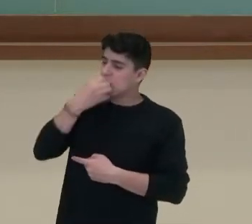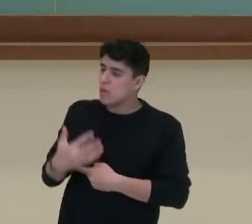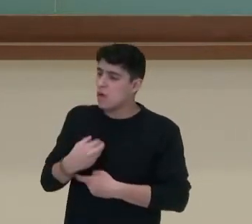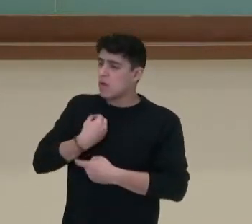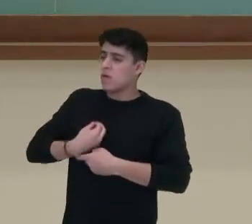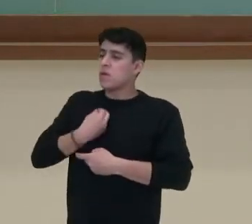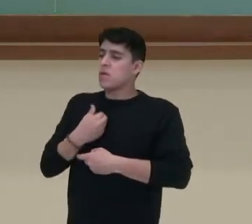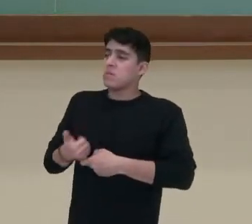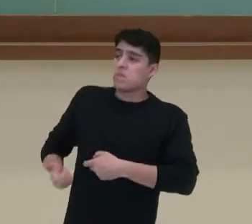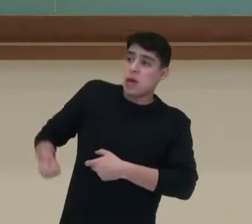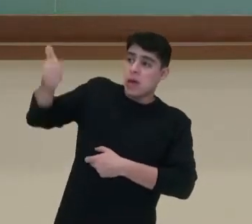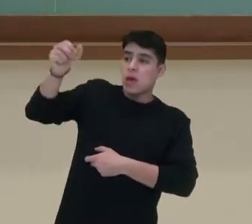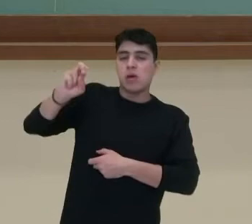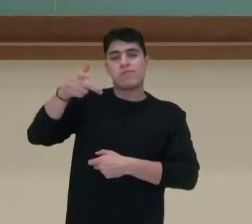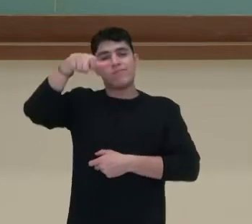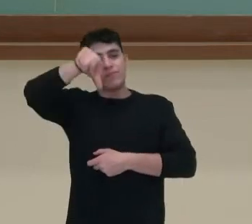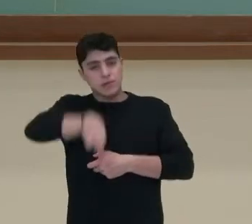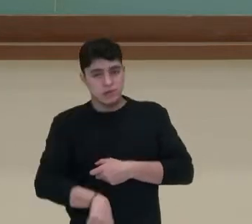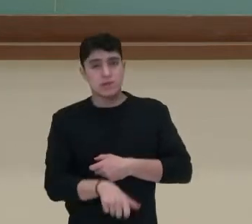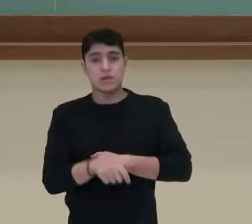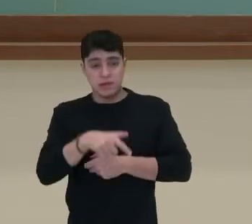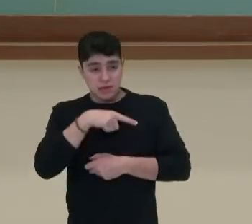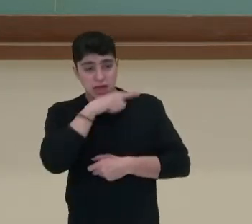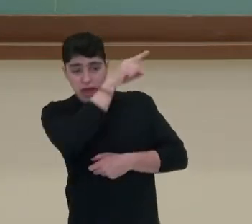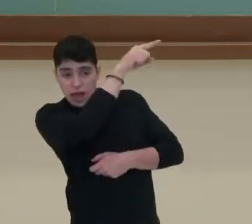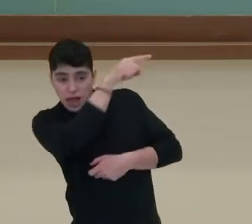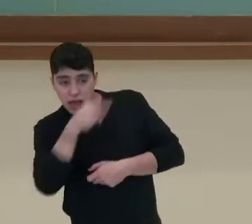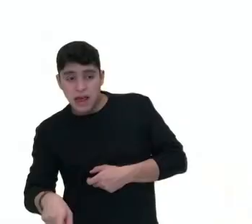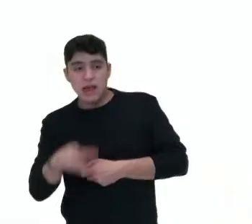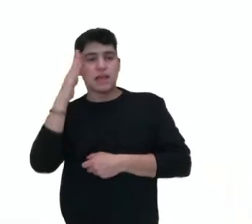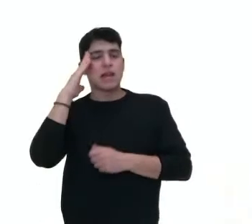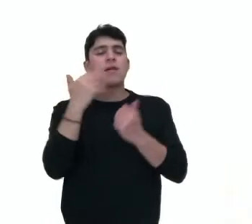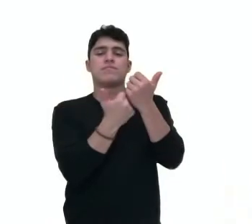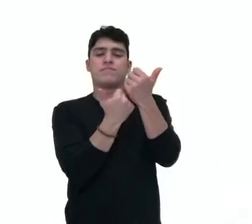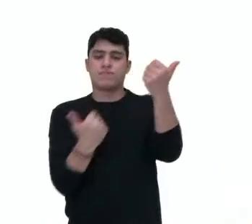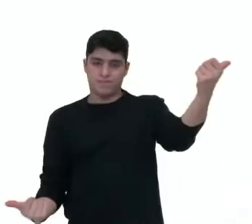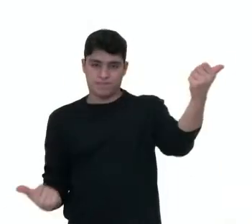traçar metas, né? Para melhorar então cada país. Vamos analisar aqui então